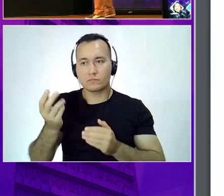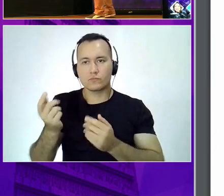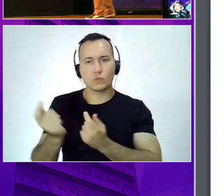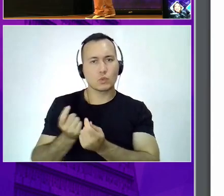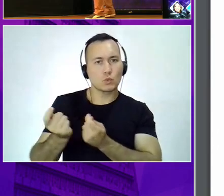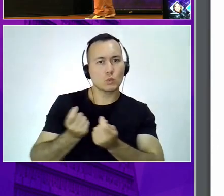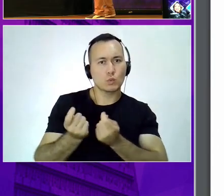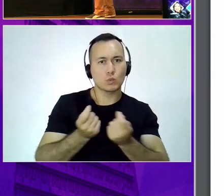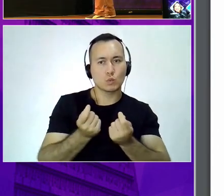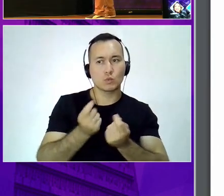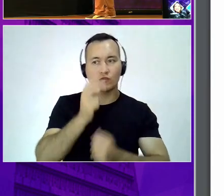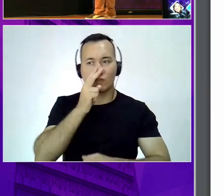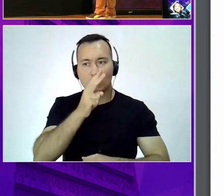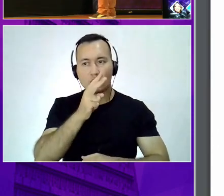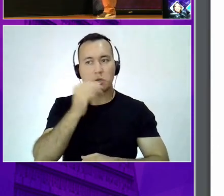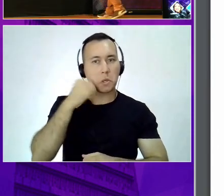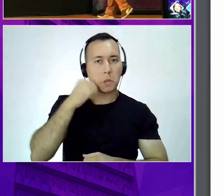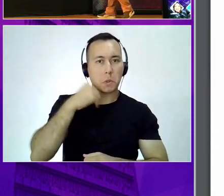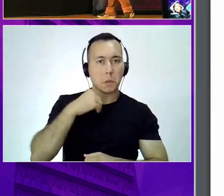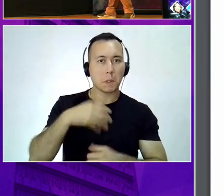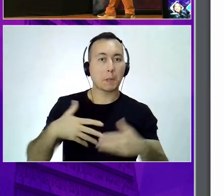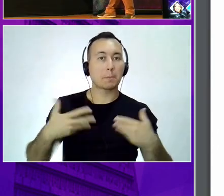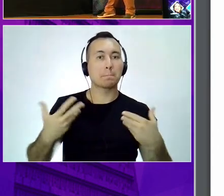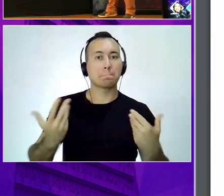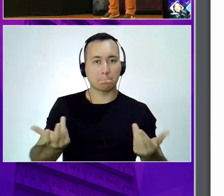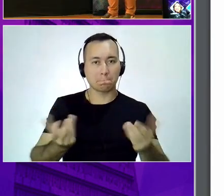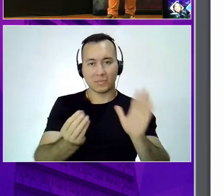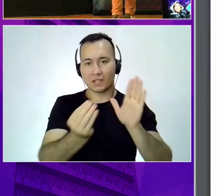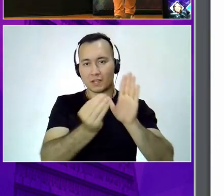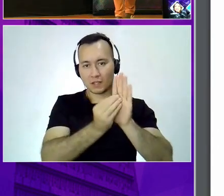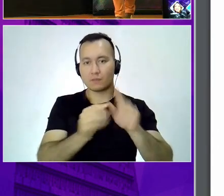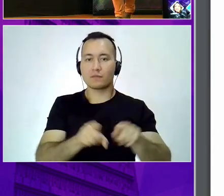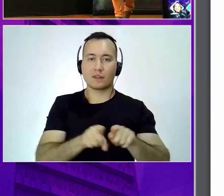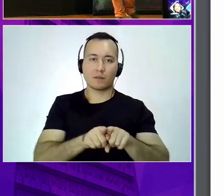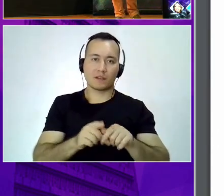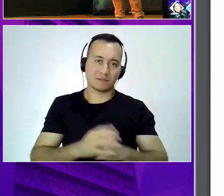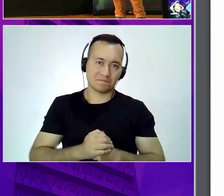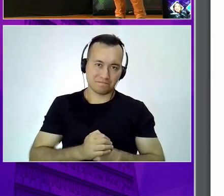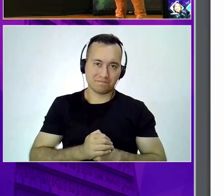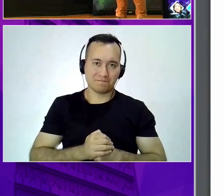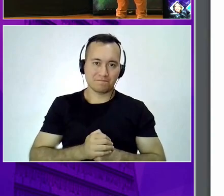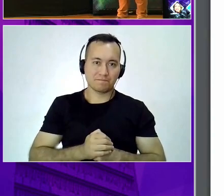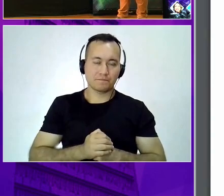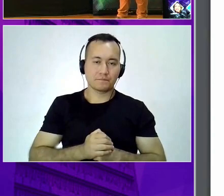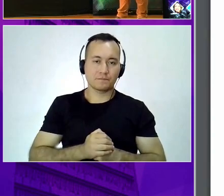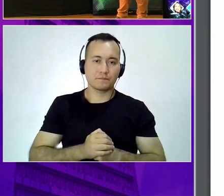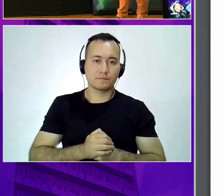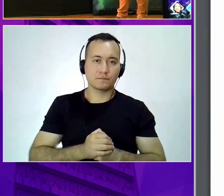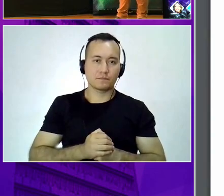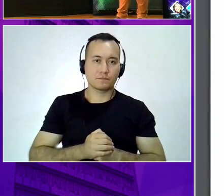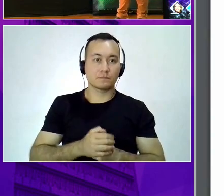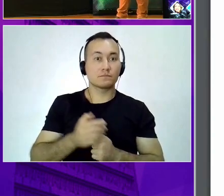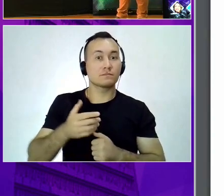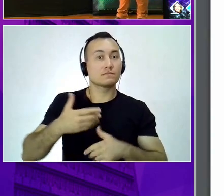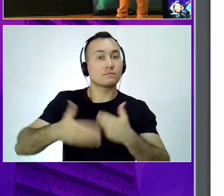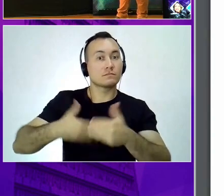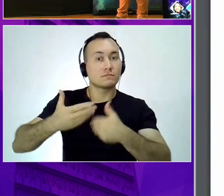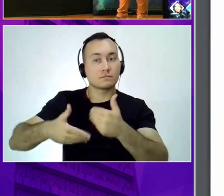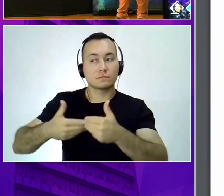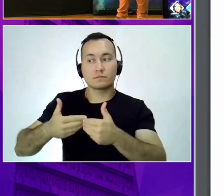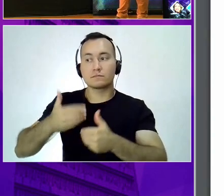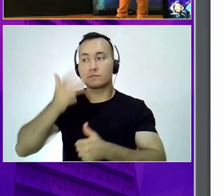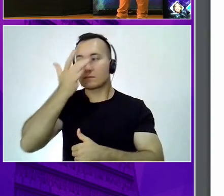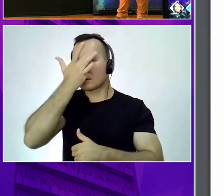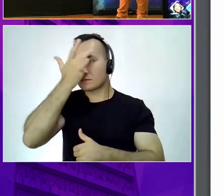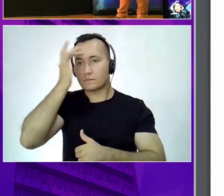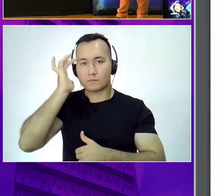baixa influência? Então, isso geram 4 quadrantes aqui, onde nós temos o patrocinador, que é a pessoa a favor e tem alto